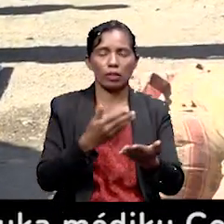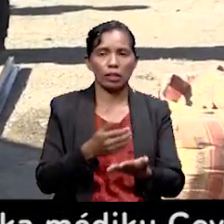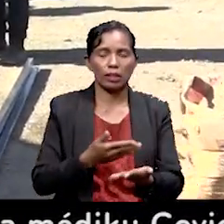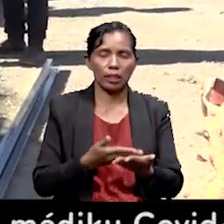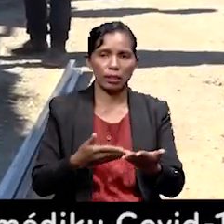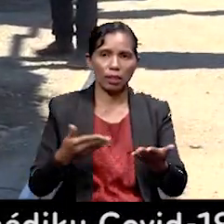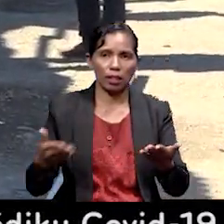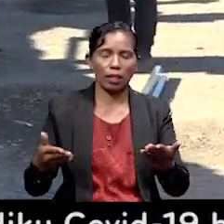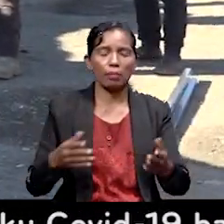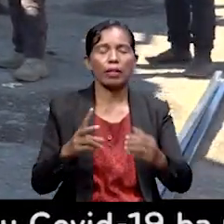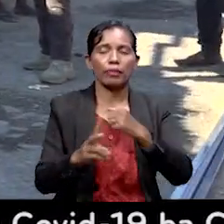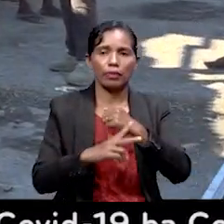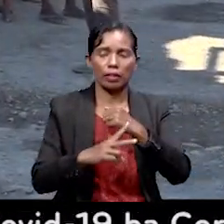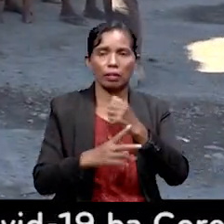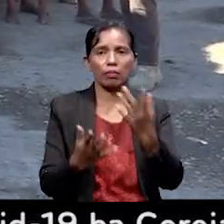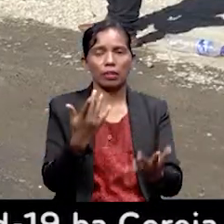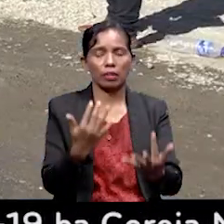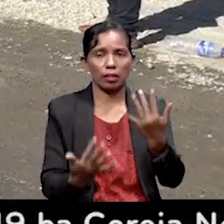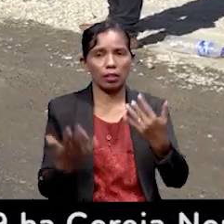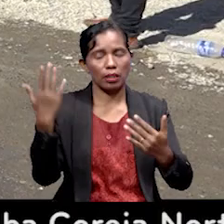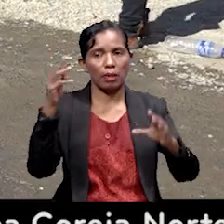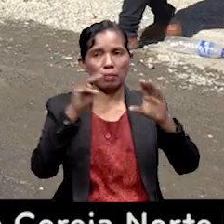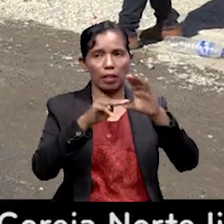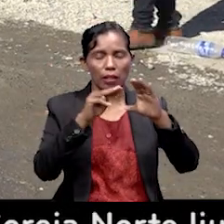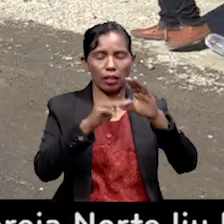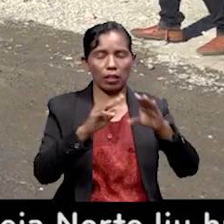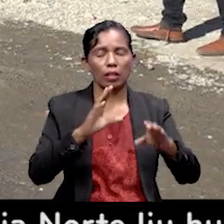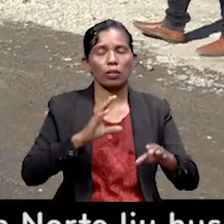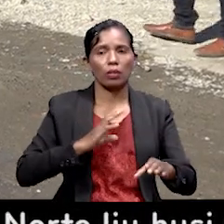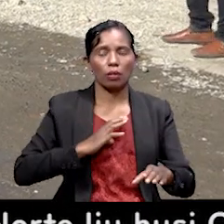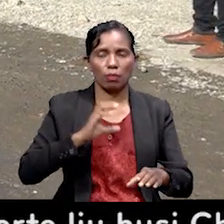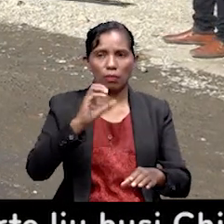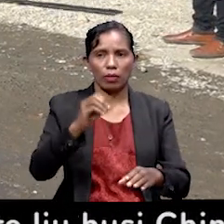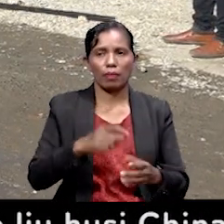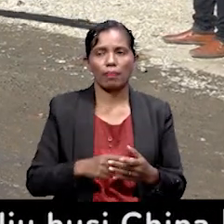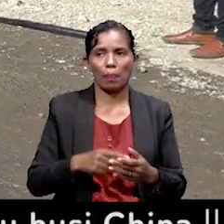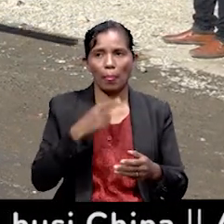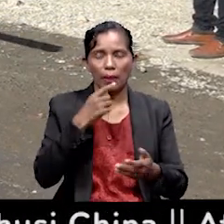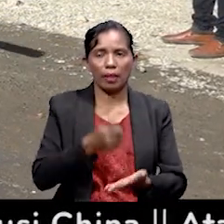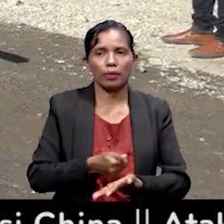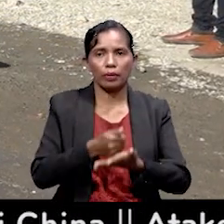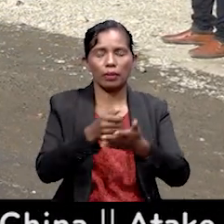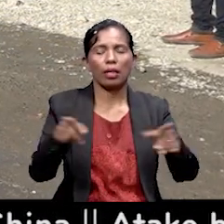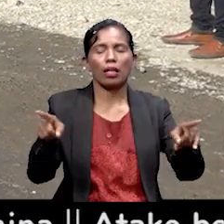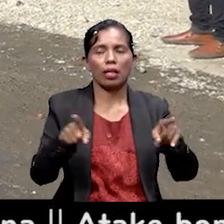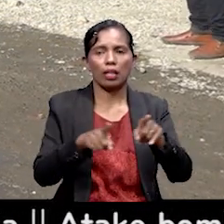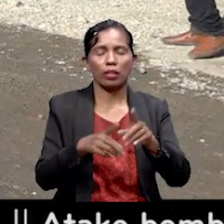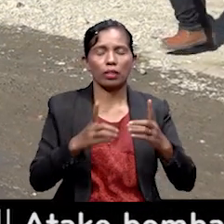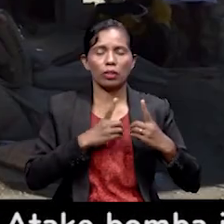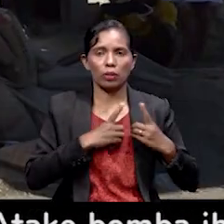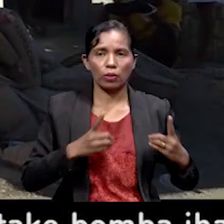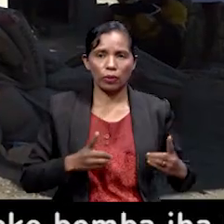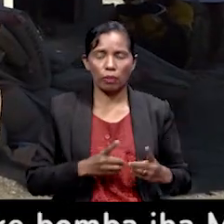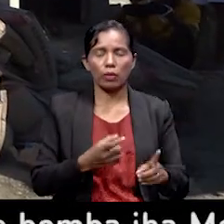vítima incêndio e ex-mercado Comoro. Francisco Vasconcelho Hateten, apoio ne, nessa domingo se